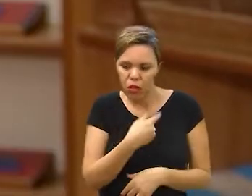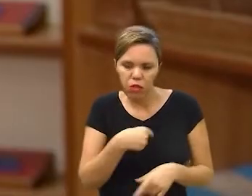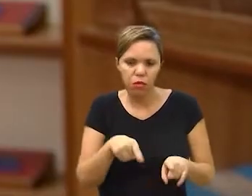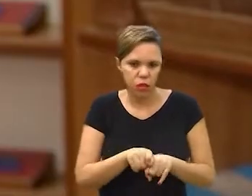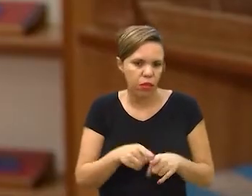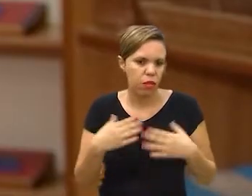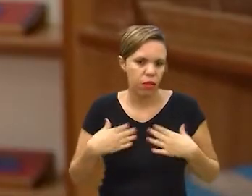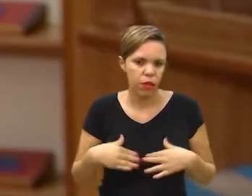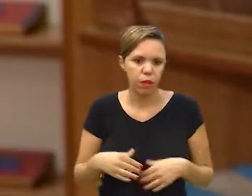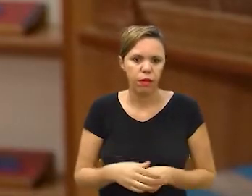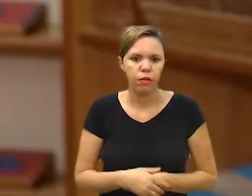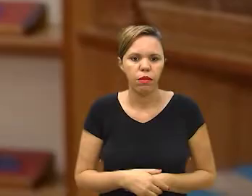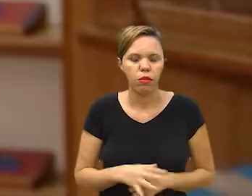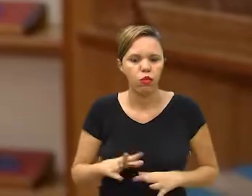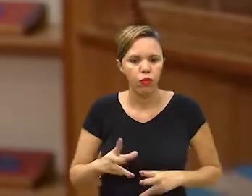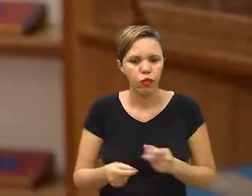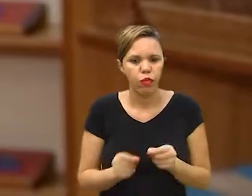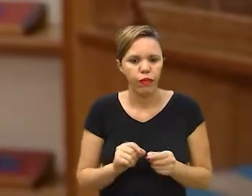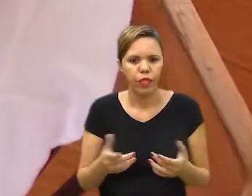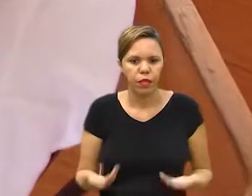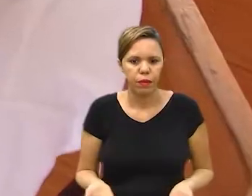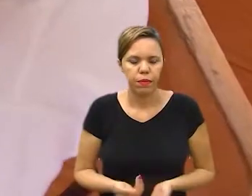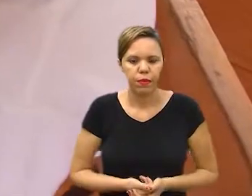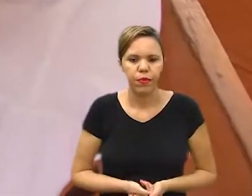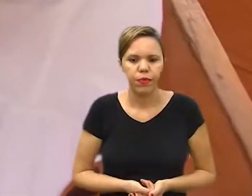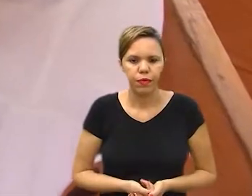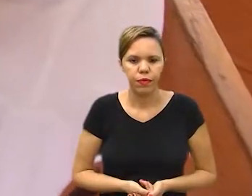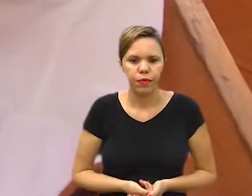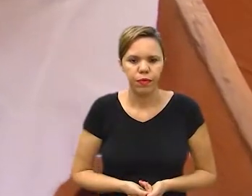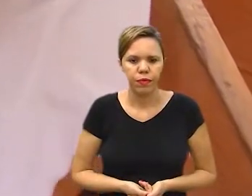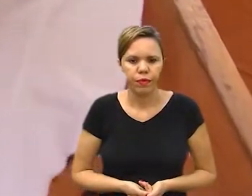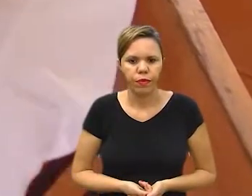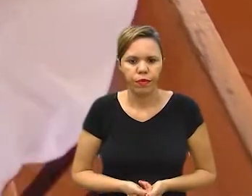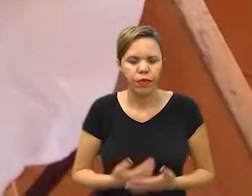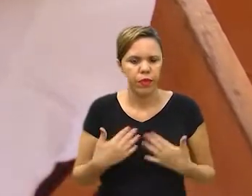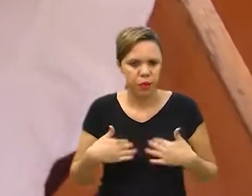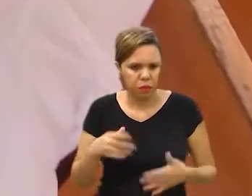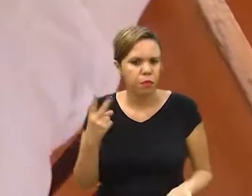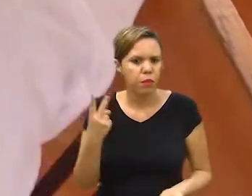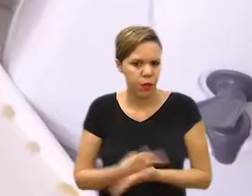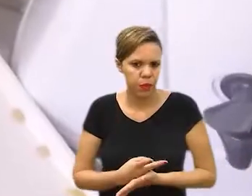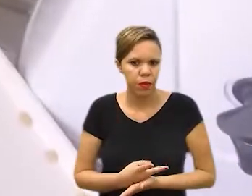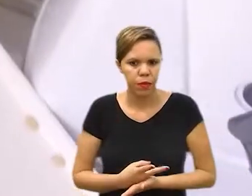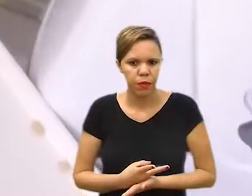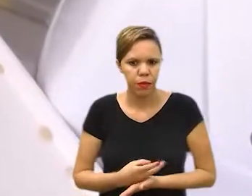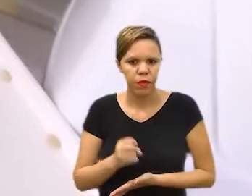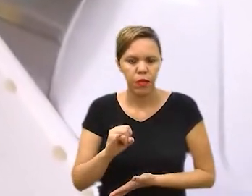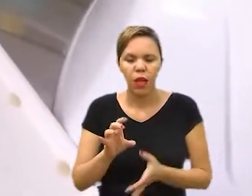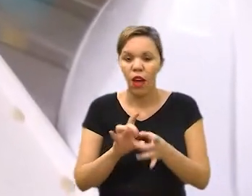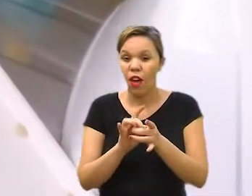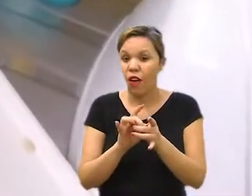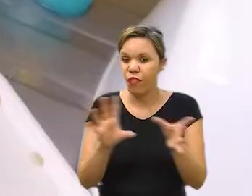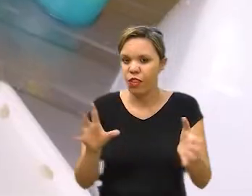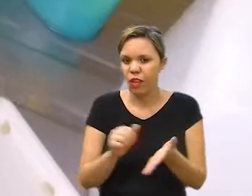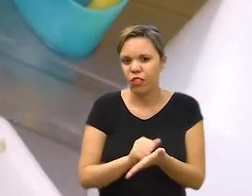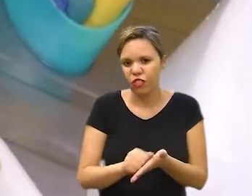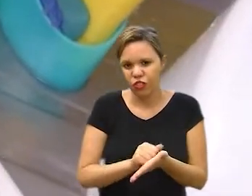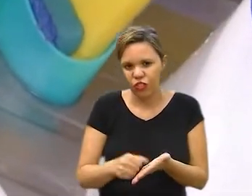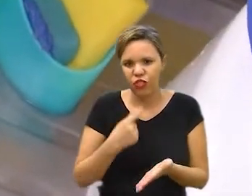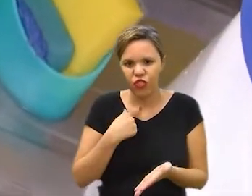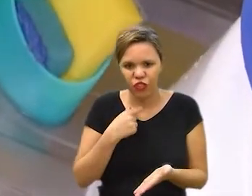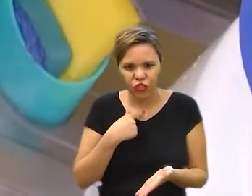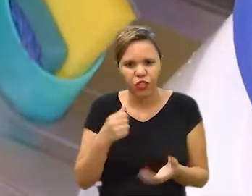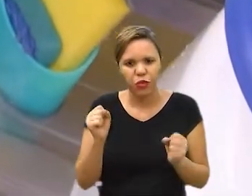está tranquilo, né, de tudo que eles estão fazendo. Eles ficam tranquilos mesmo. Se a vontade é lavar,